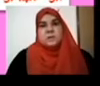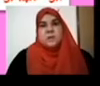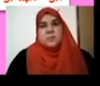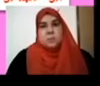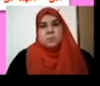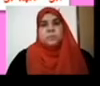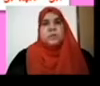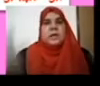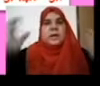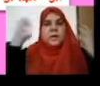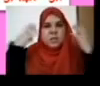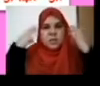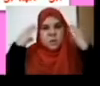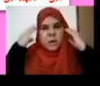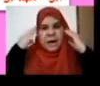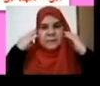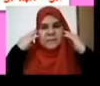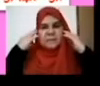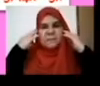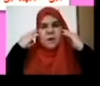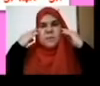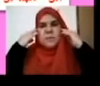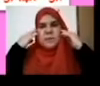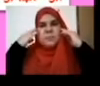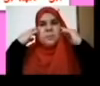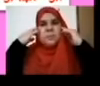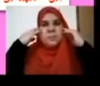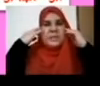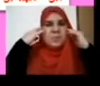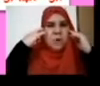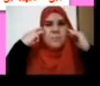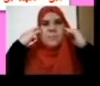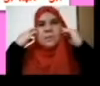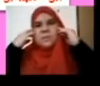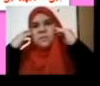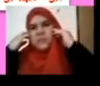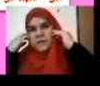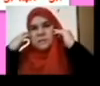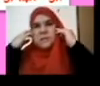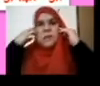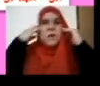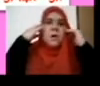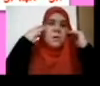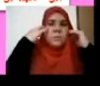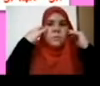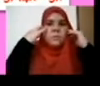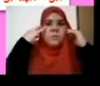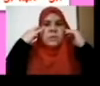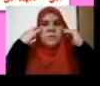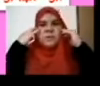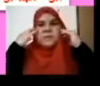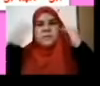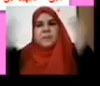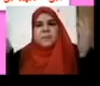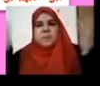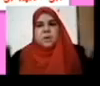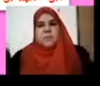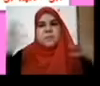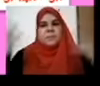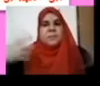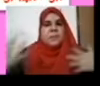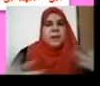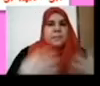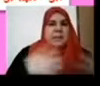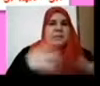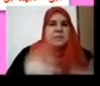fatores não altera o produto. É que a gente guarda dessa forma, né? Produto da soma pela diferença. Ou produto da diferença pela soma,